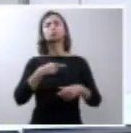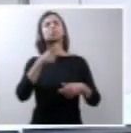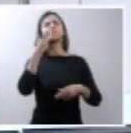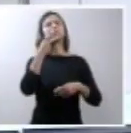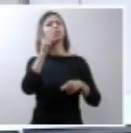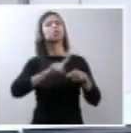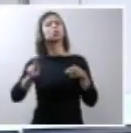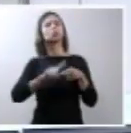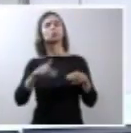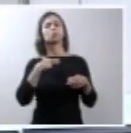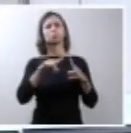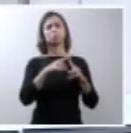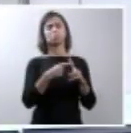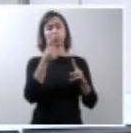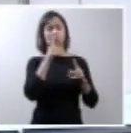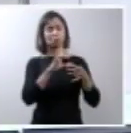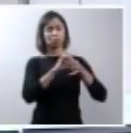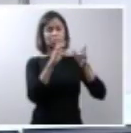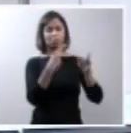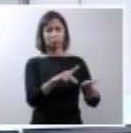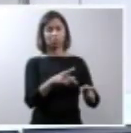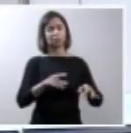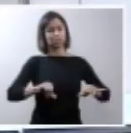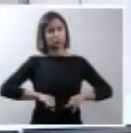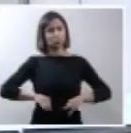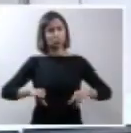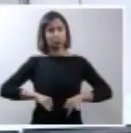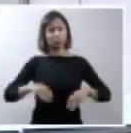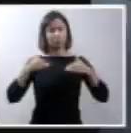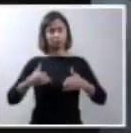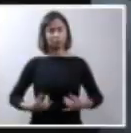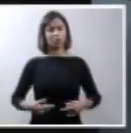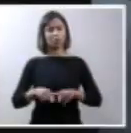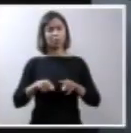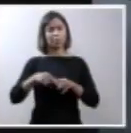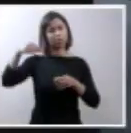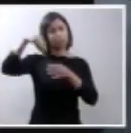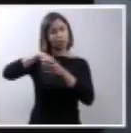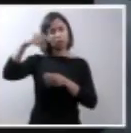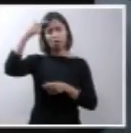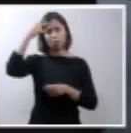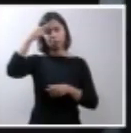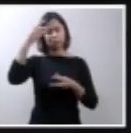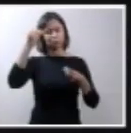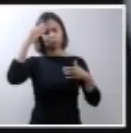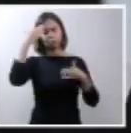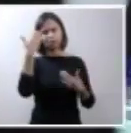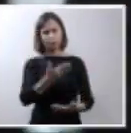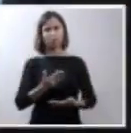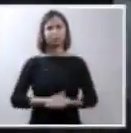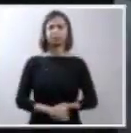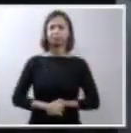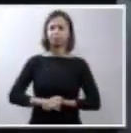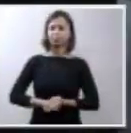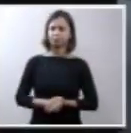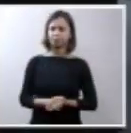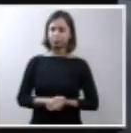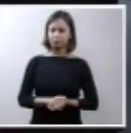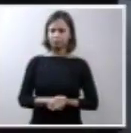esse direito gerando nessa mulher sofrimento físico e mental muito obrigado pela